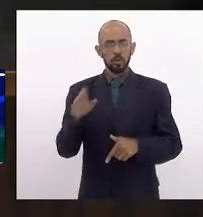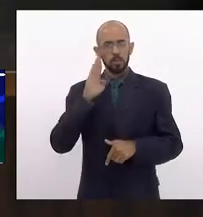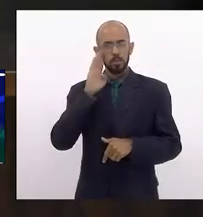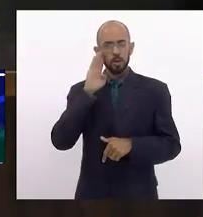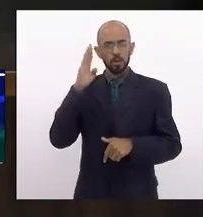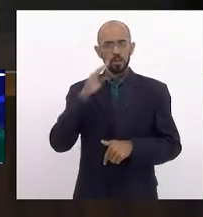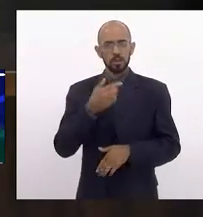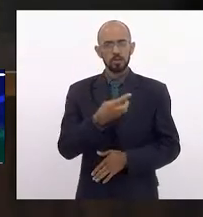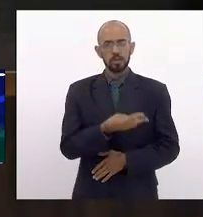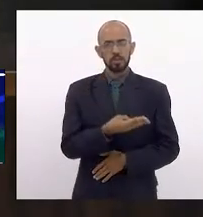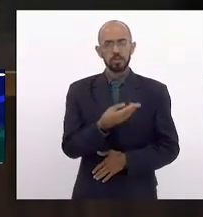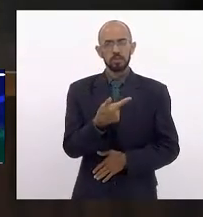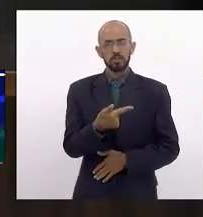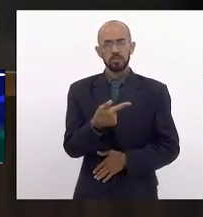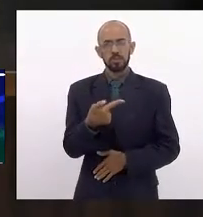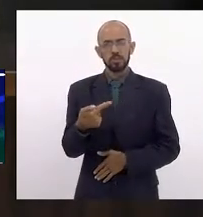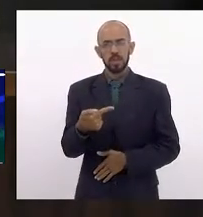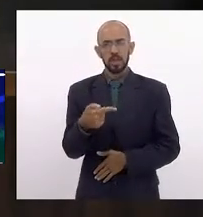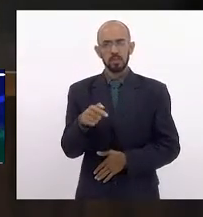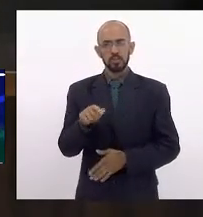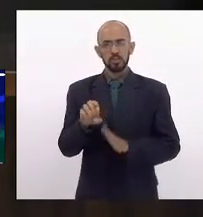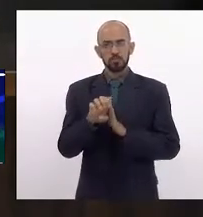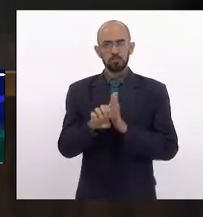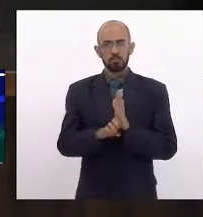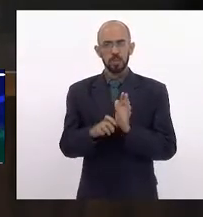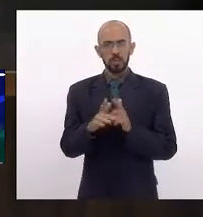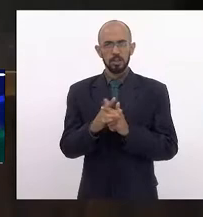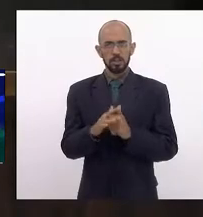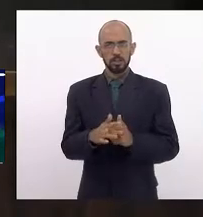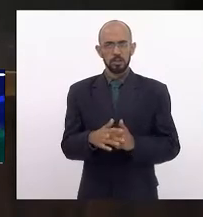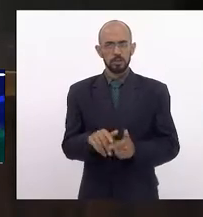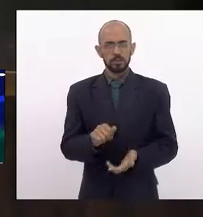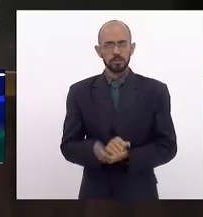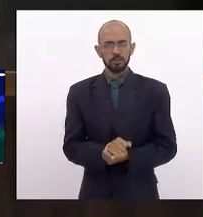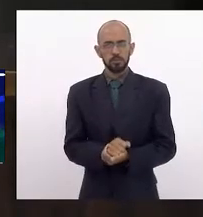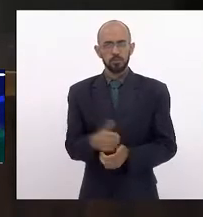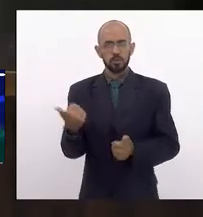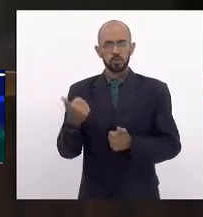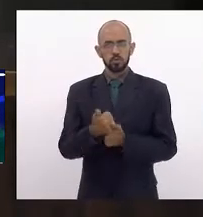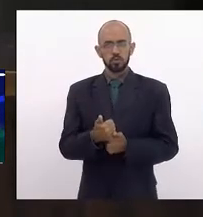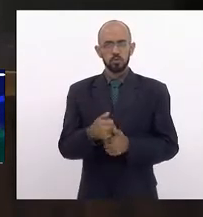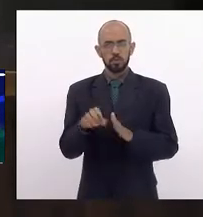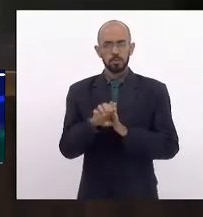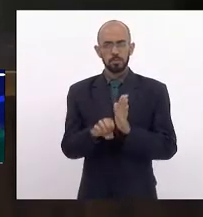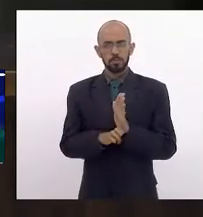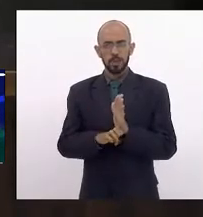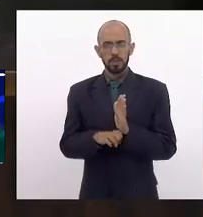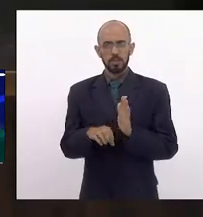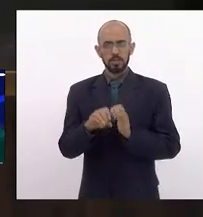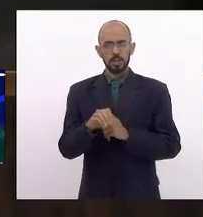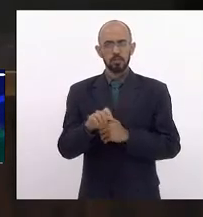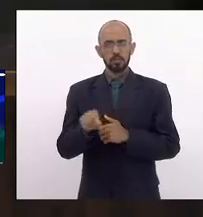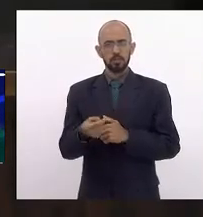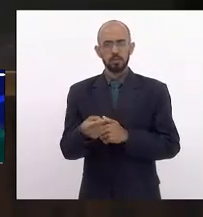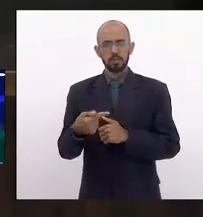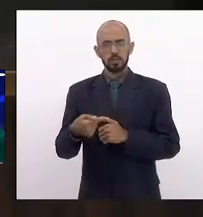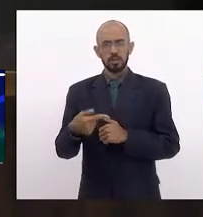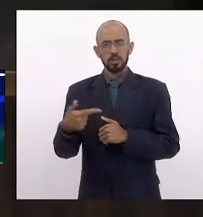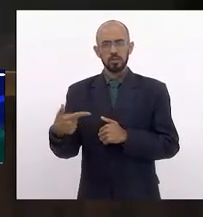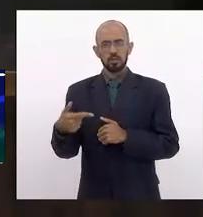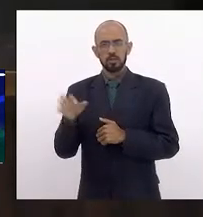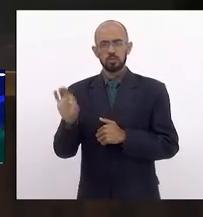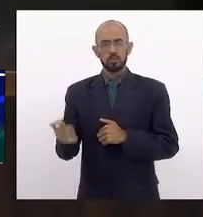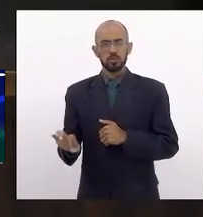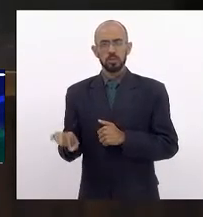327 emenda de 6.07 por cento para falar com subemenda 3960 72 por cento pela